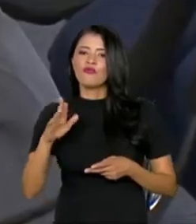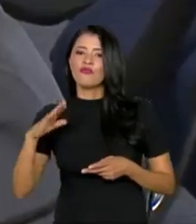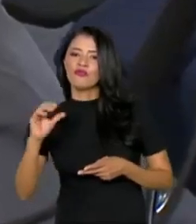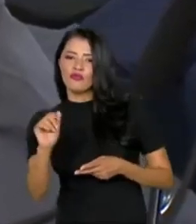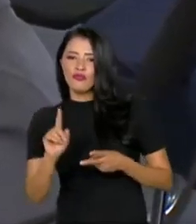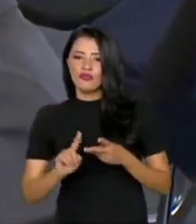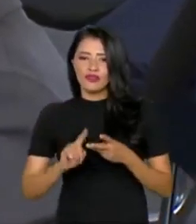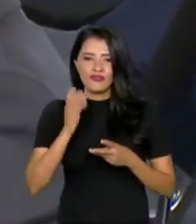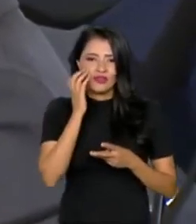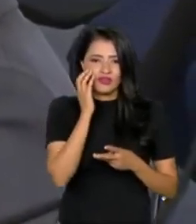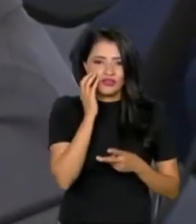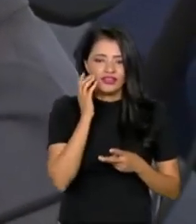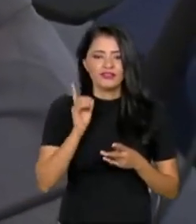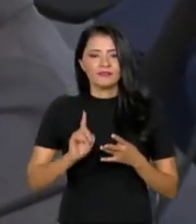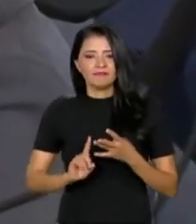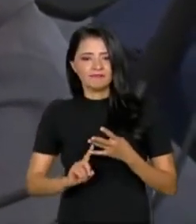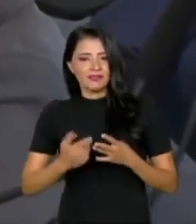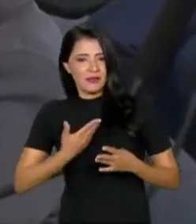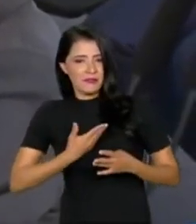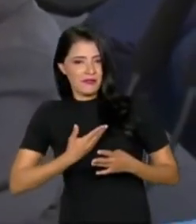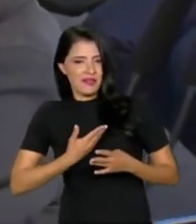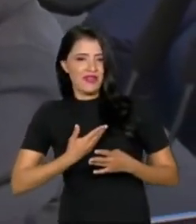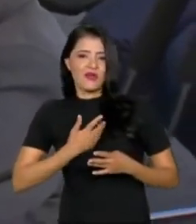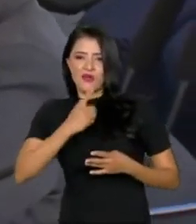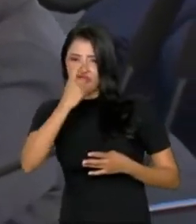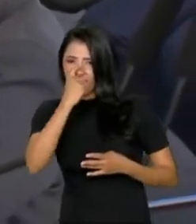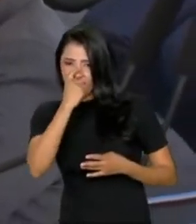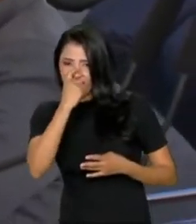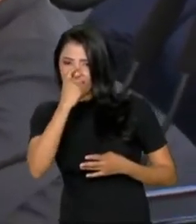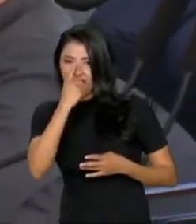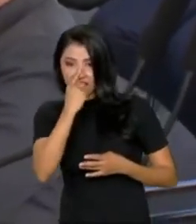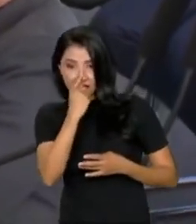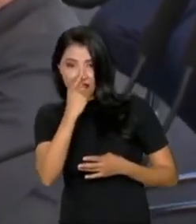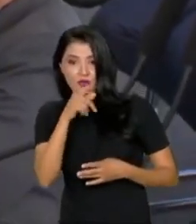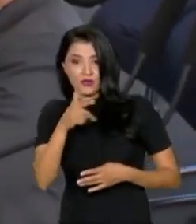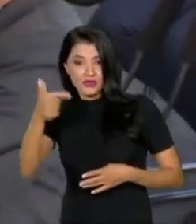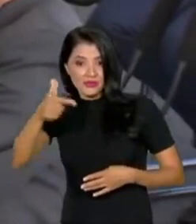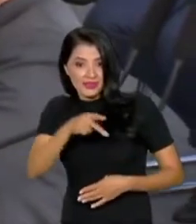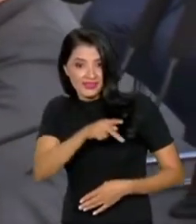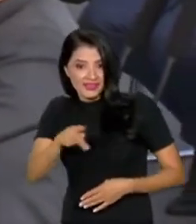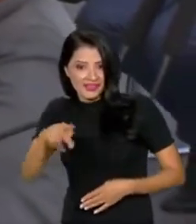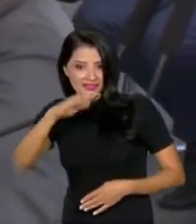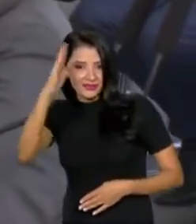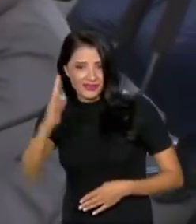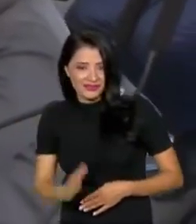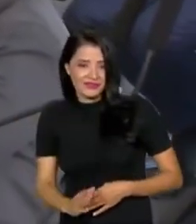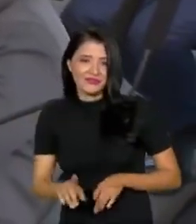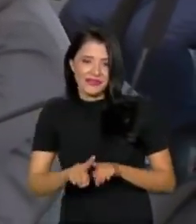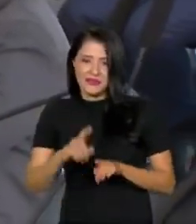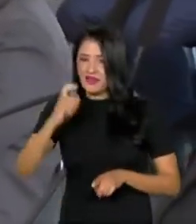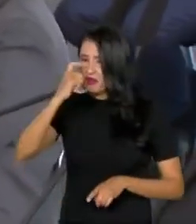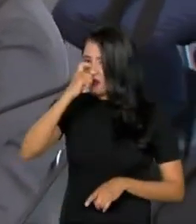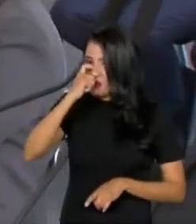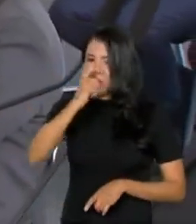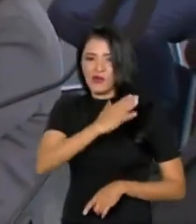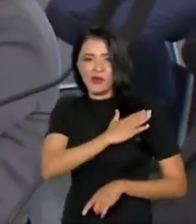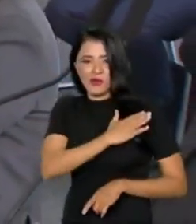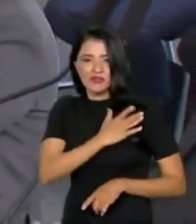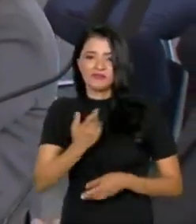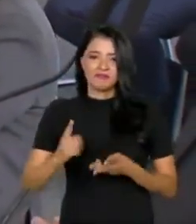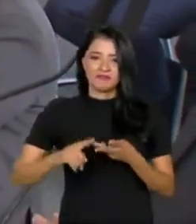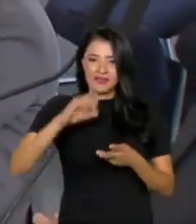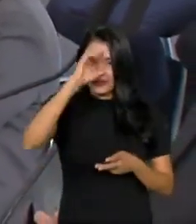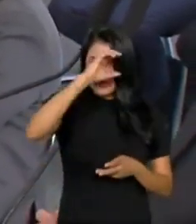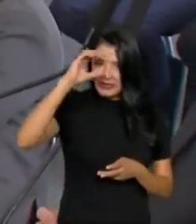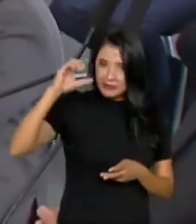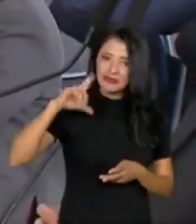ministro Flávio Dino, cumprimentar o meu amigo Geraldo Alckmin, vice-presidente da República, cumprimentar o Rui Costa, cumprimentar o